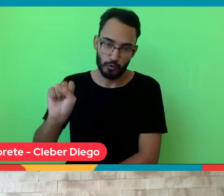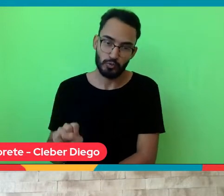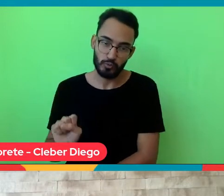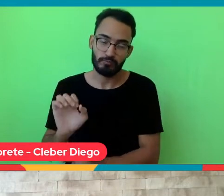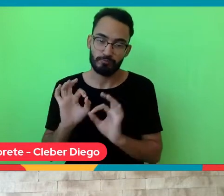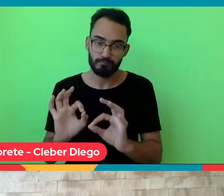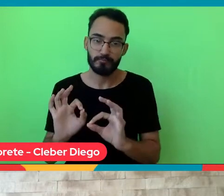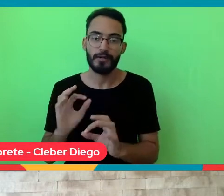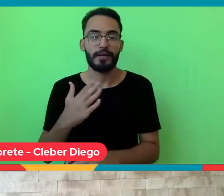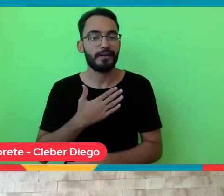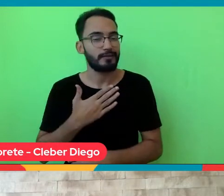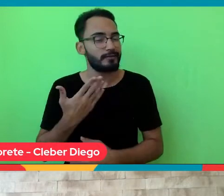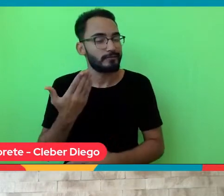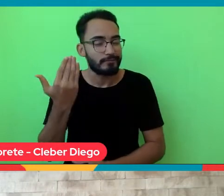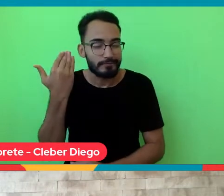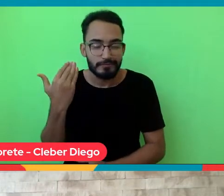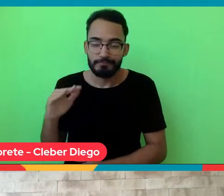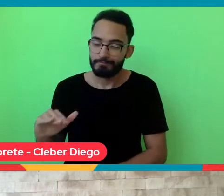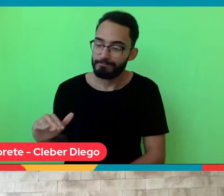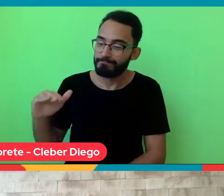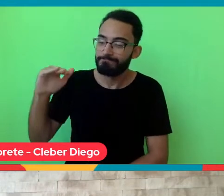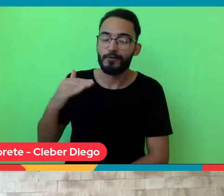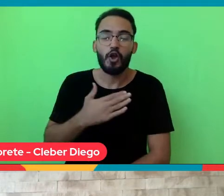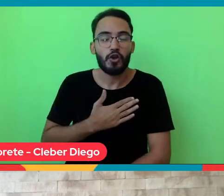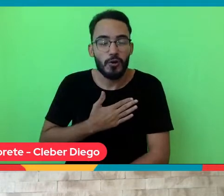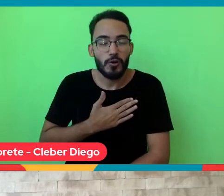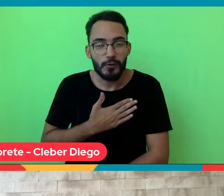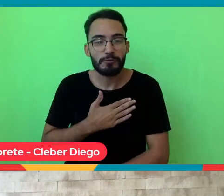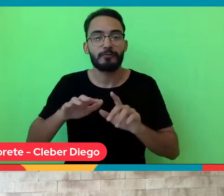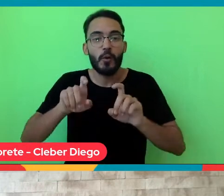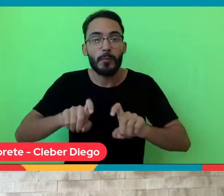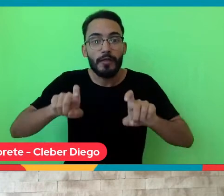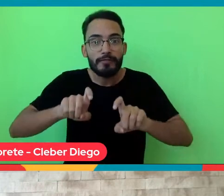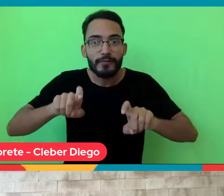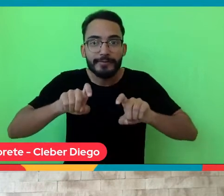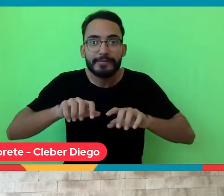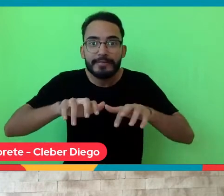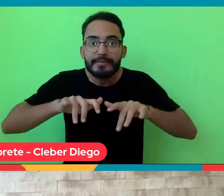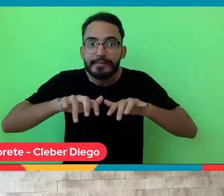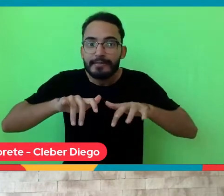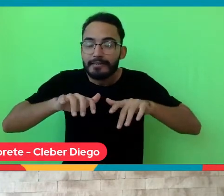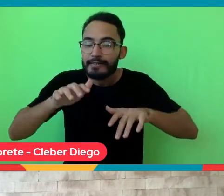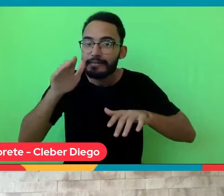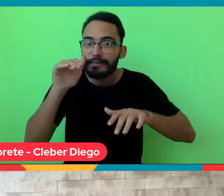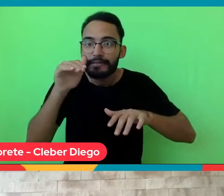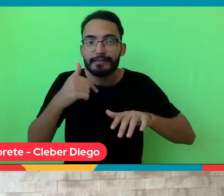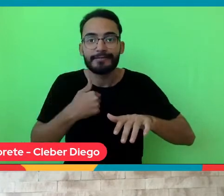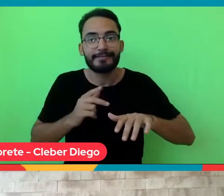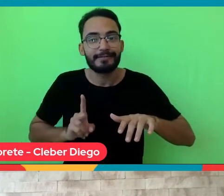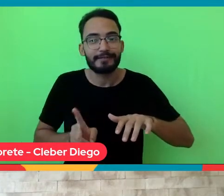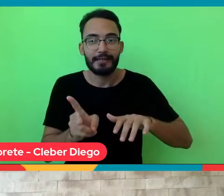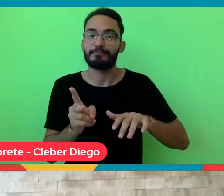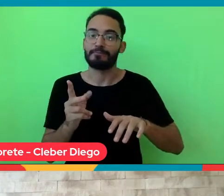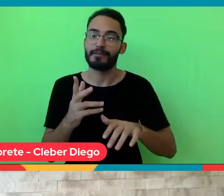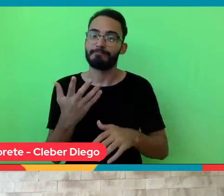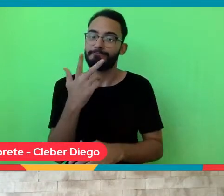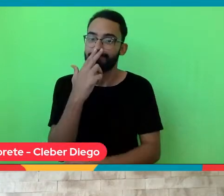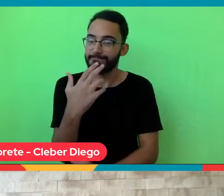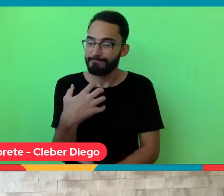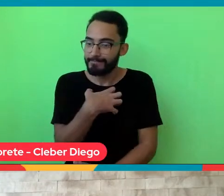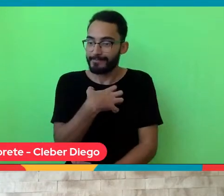com computador, esse foi um dos motivadores que me fizeram seguir na carreira de tecnologia. Eu fui